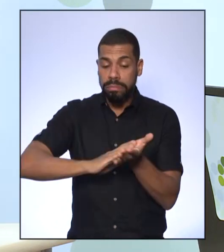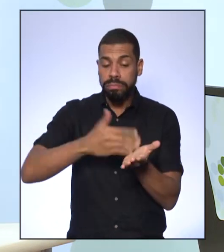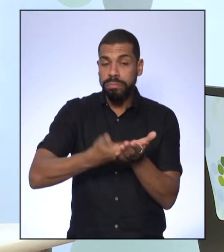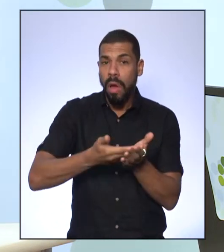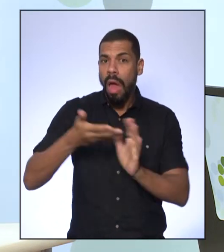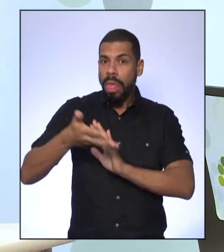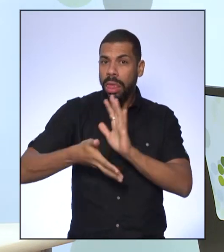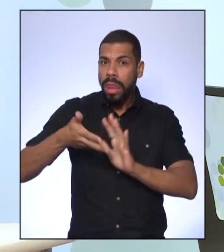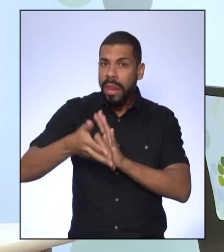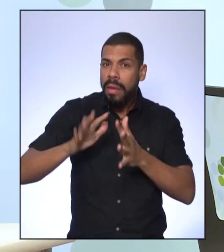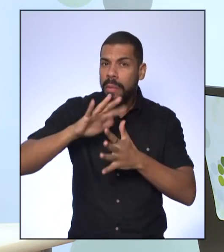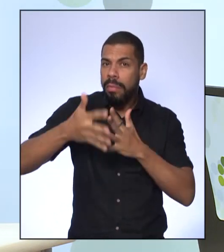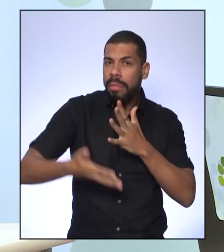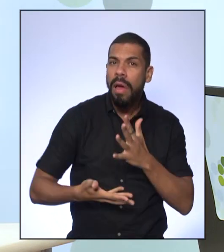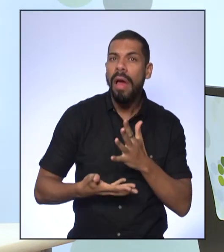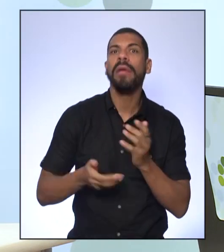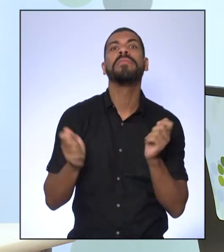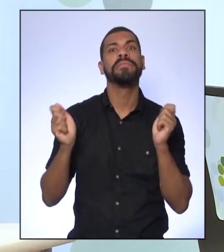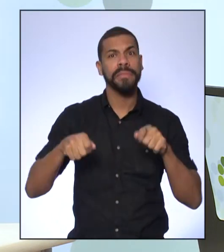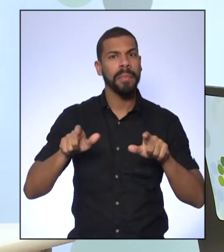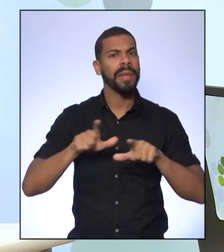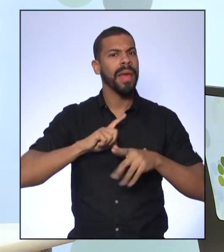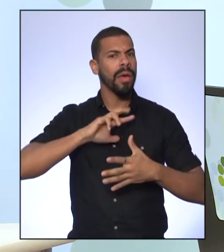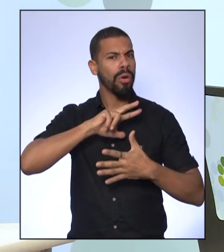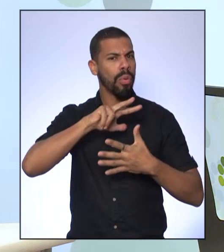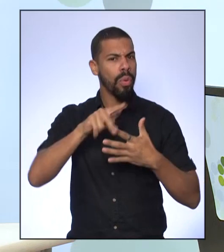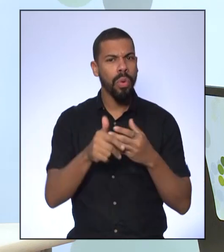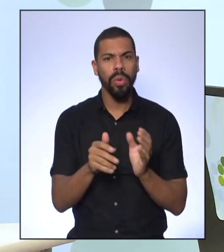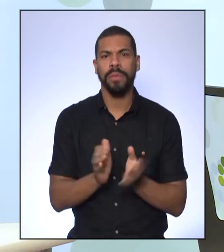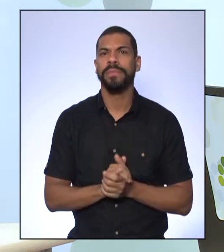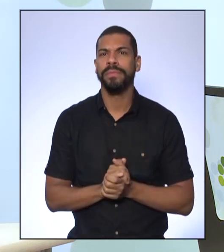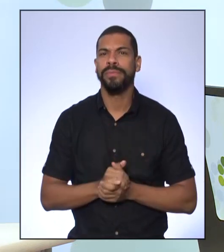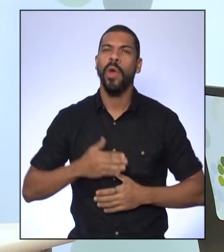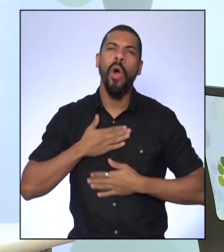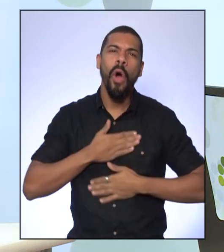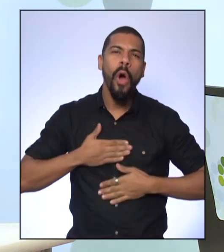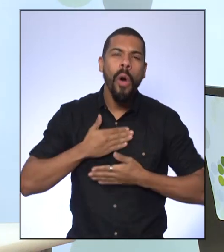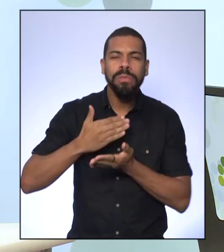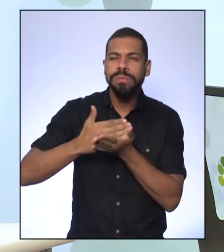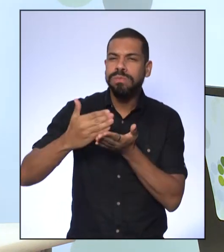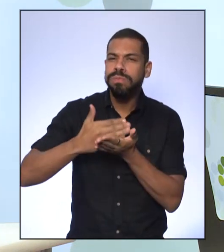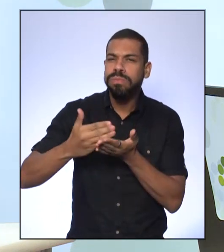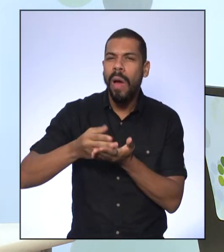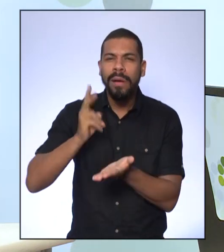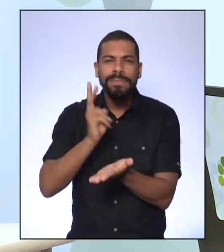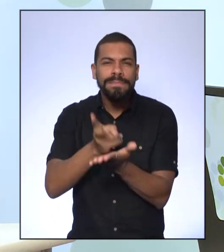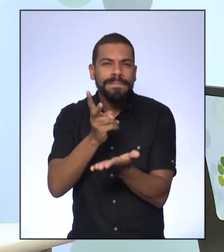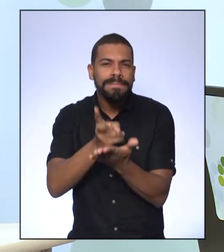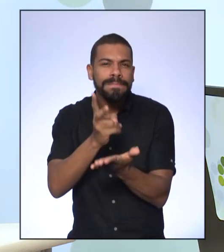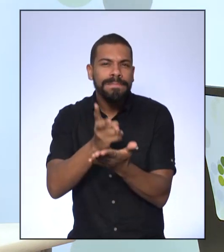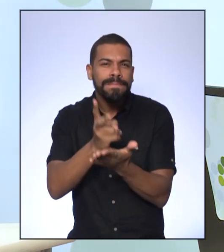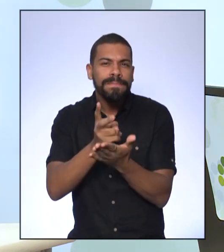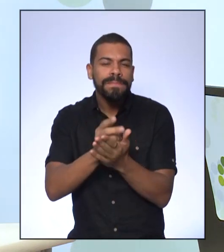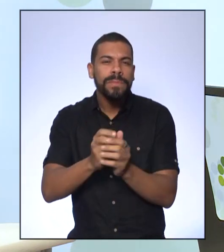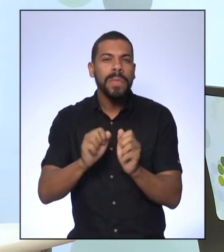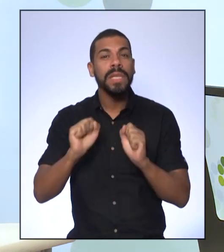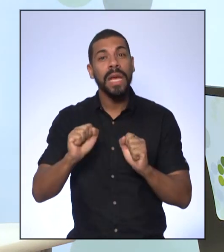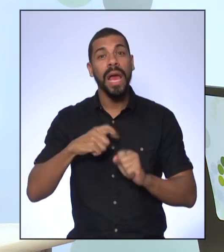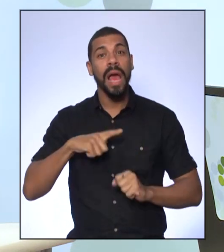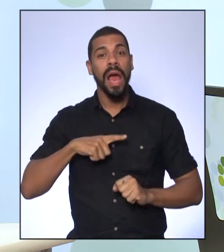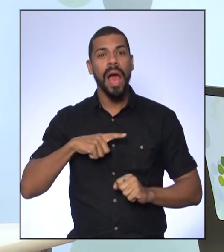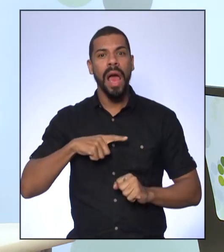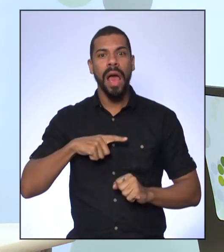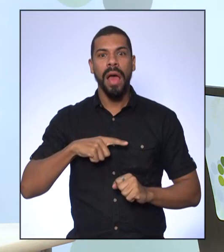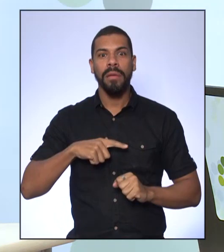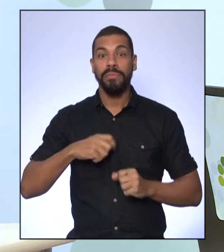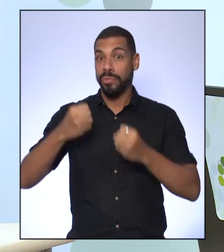de Libras, né? Eu gosto sempre de começar nas minhas aulas, sempre que eu posso, contando um caos,